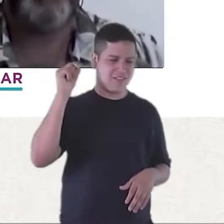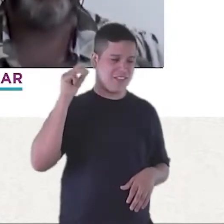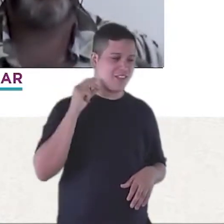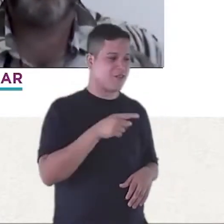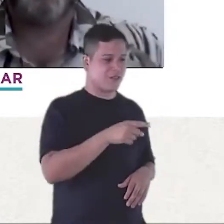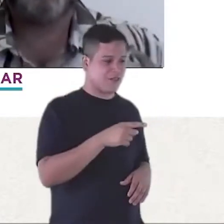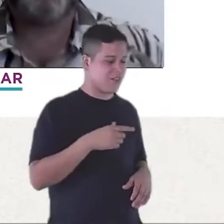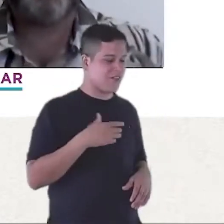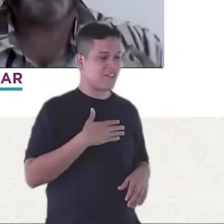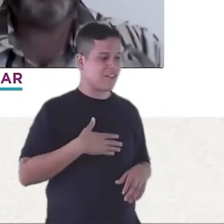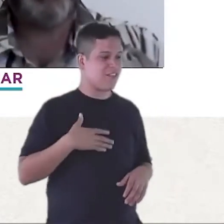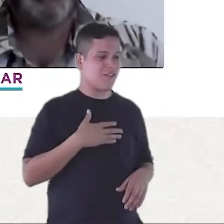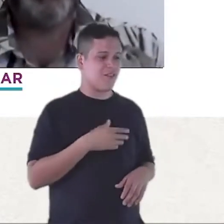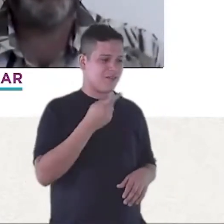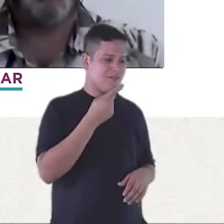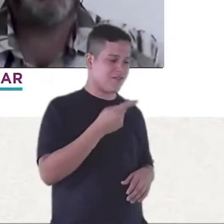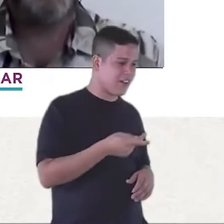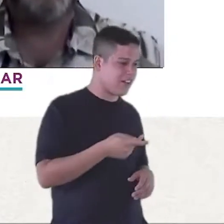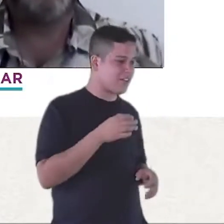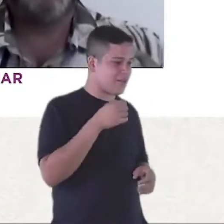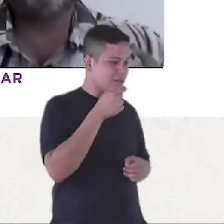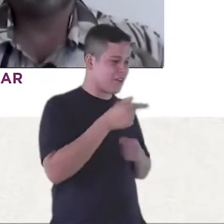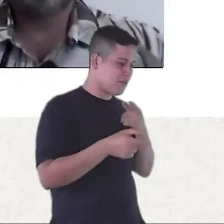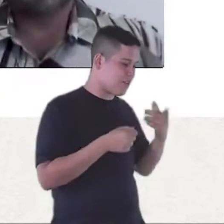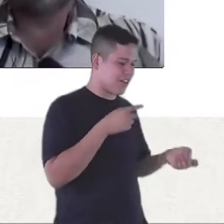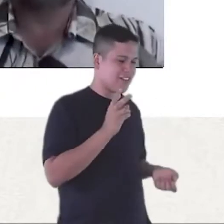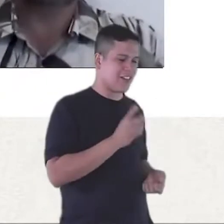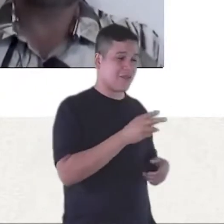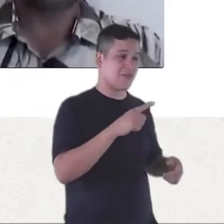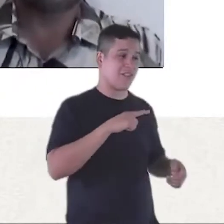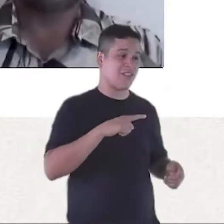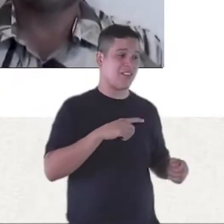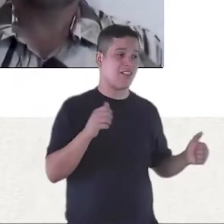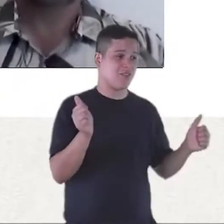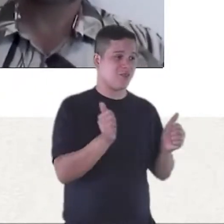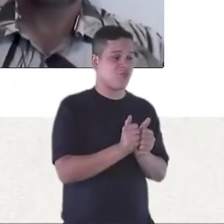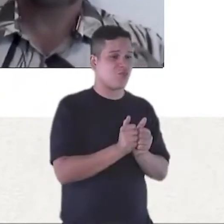carga emocional é associada ao humor. É muito bom isso. É,